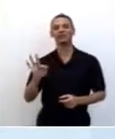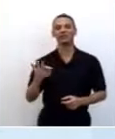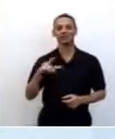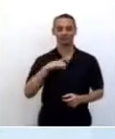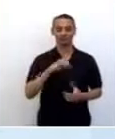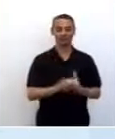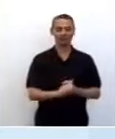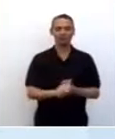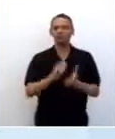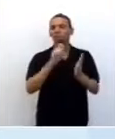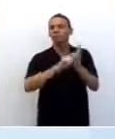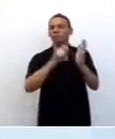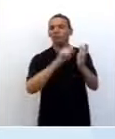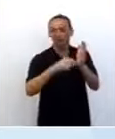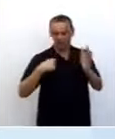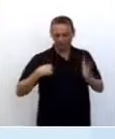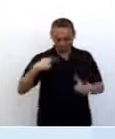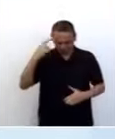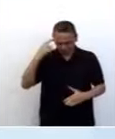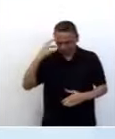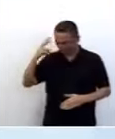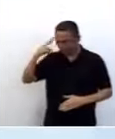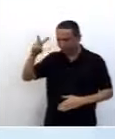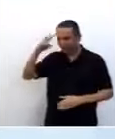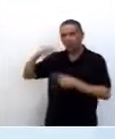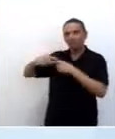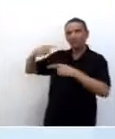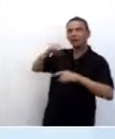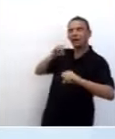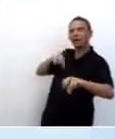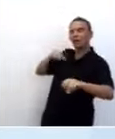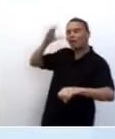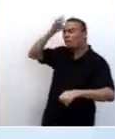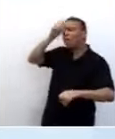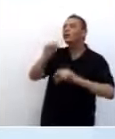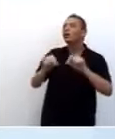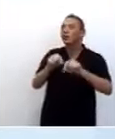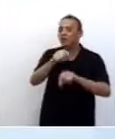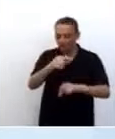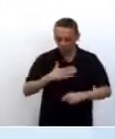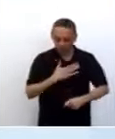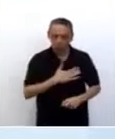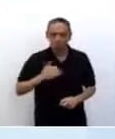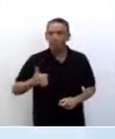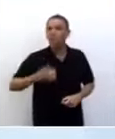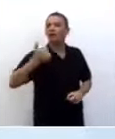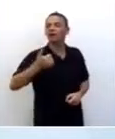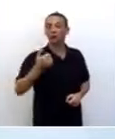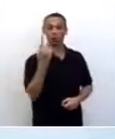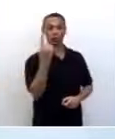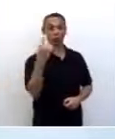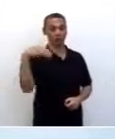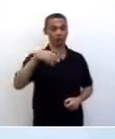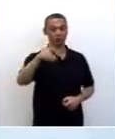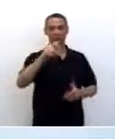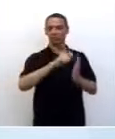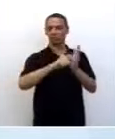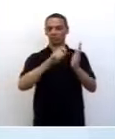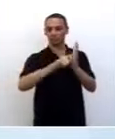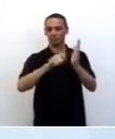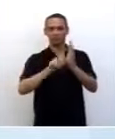quais são as estratégias que vocês se recordam da aula anterior, qual a que te chamou mais atenção. Então, eu vou dar 1 minuto para